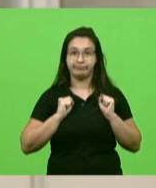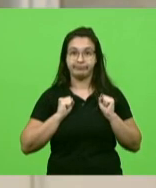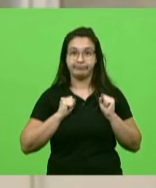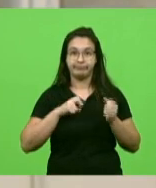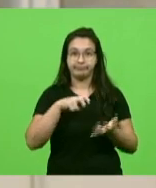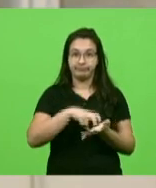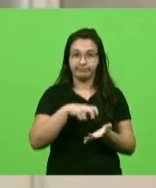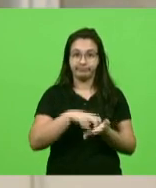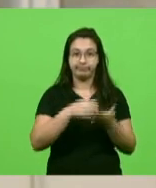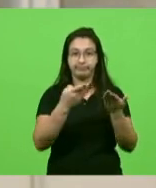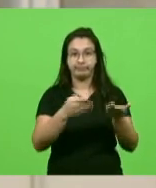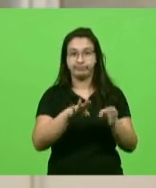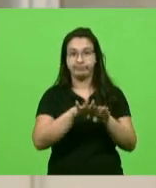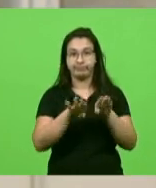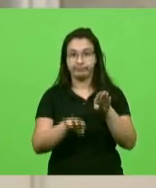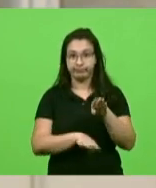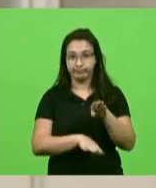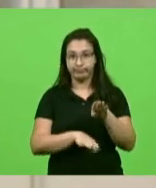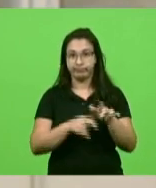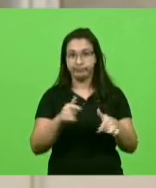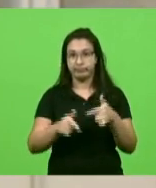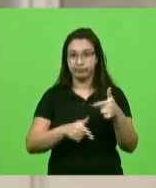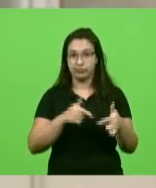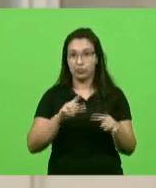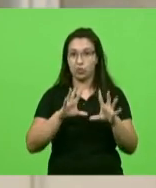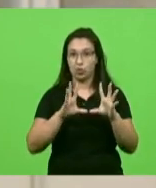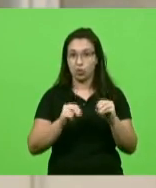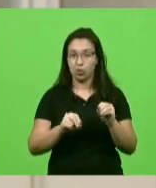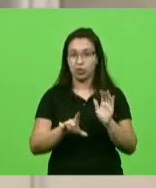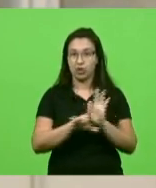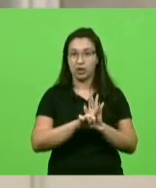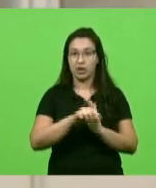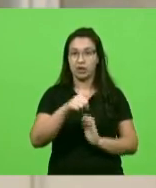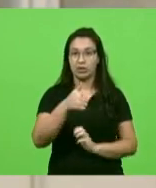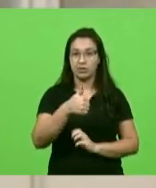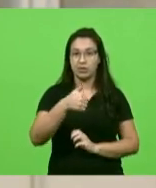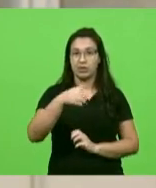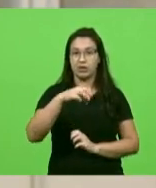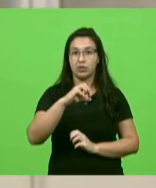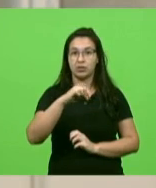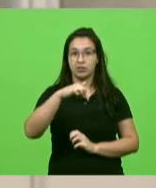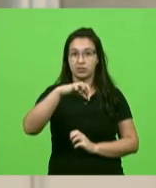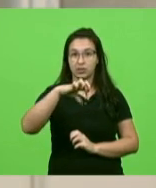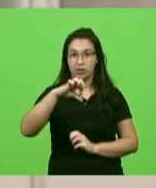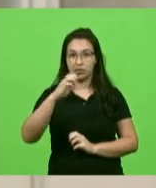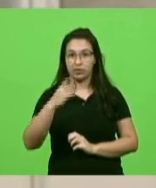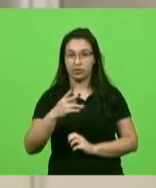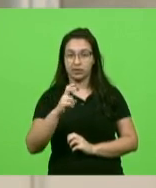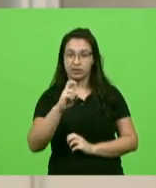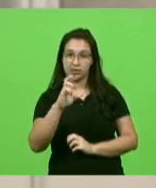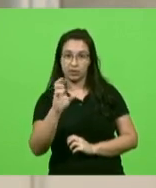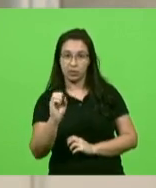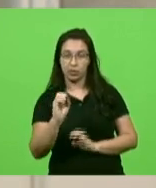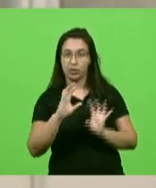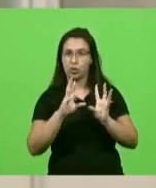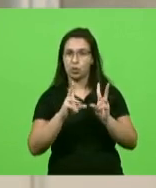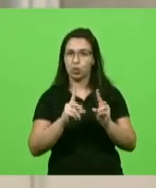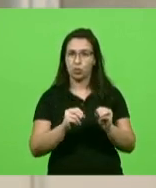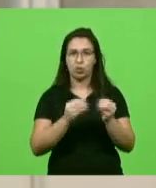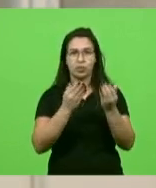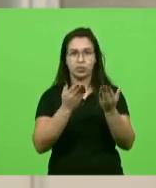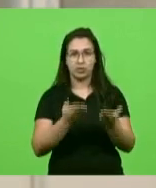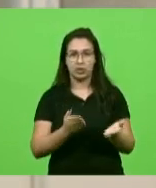subordinados a todos da Lei 1079/50 acerca dos quais